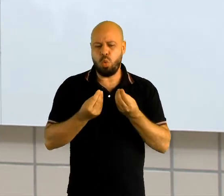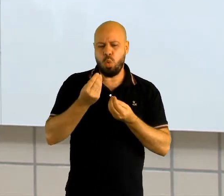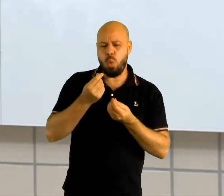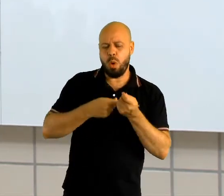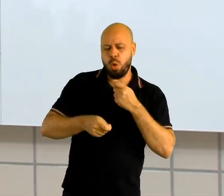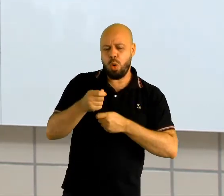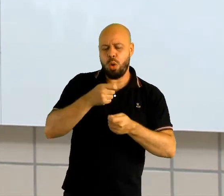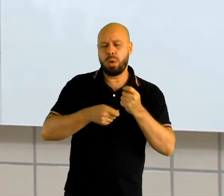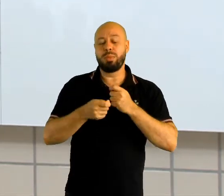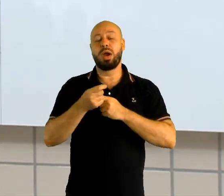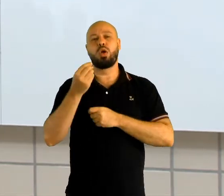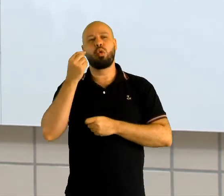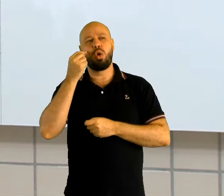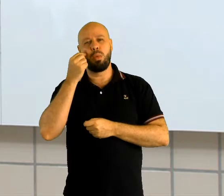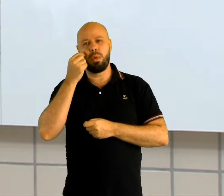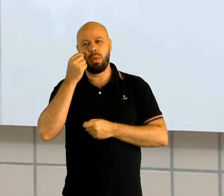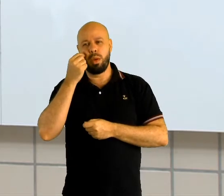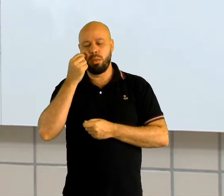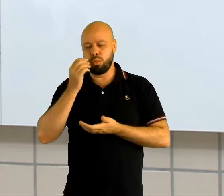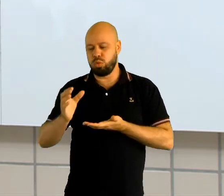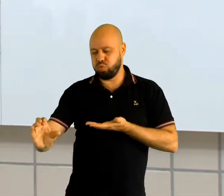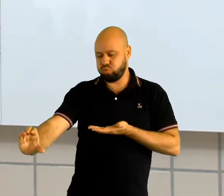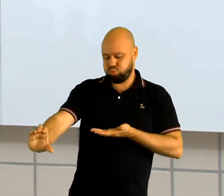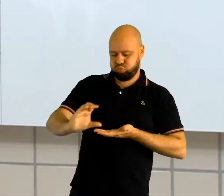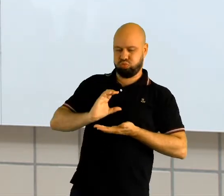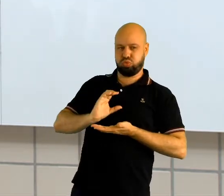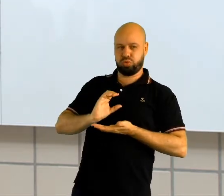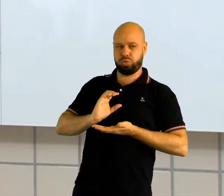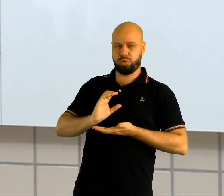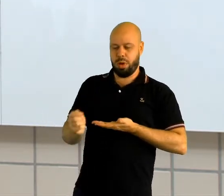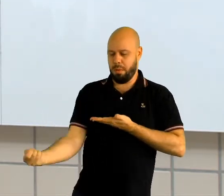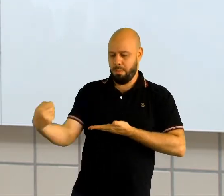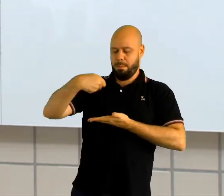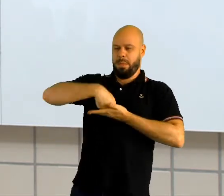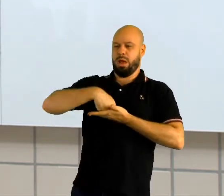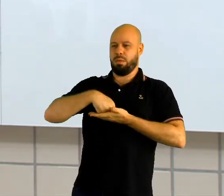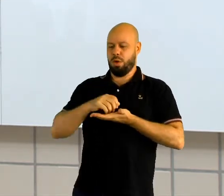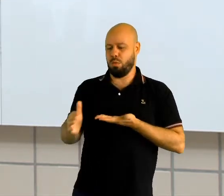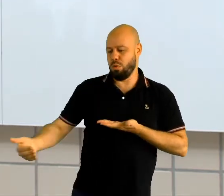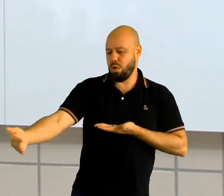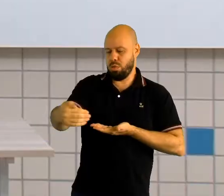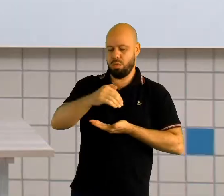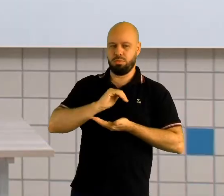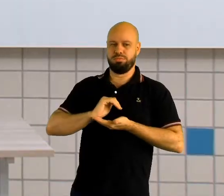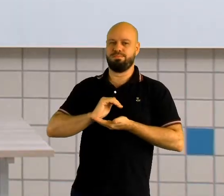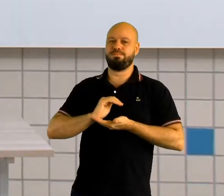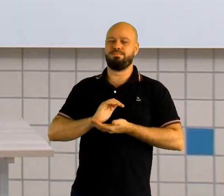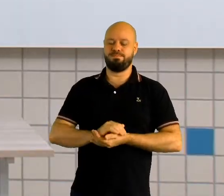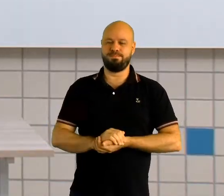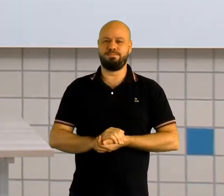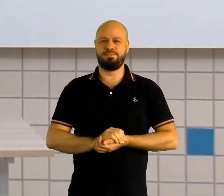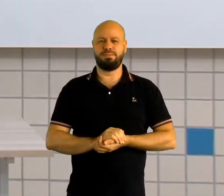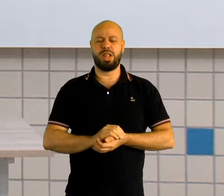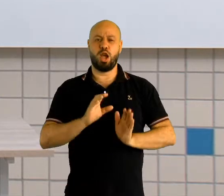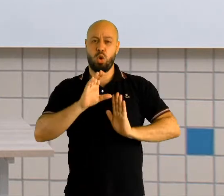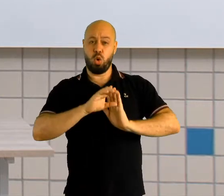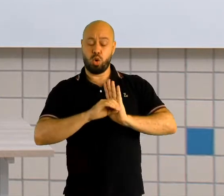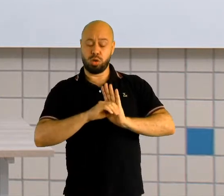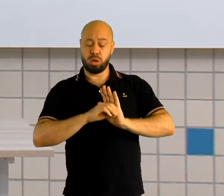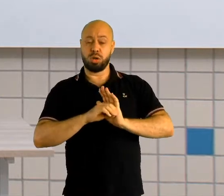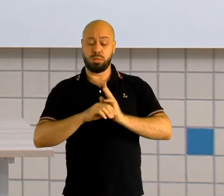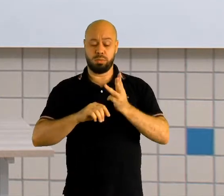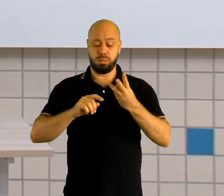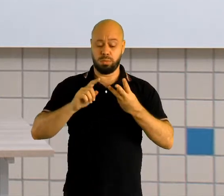é fazer essa transferência dos bens, das riquezas dos povos dominados. Um outro conceito